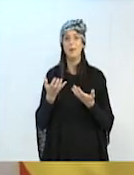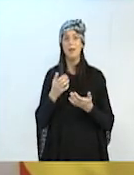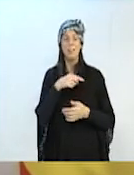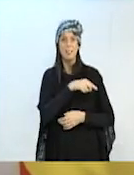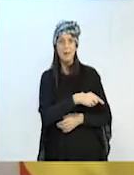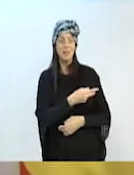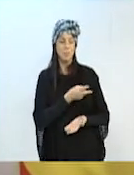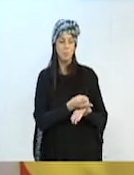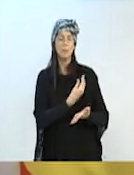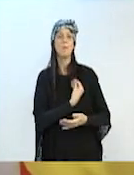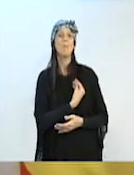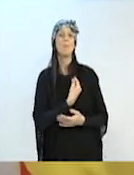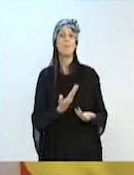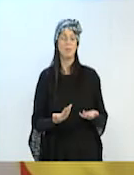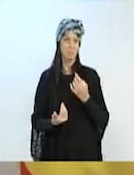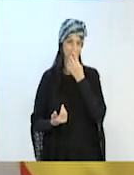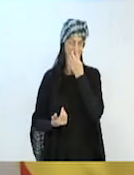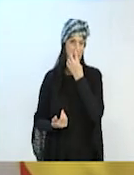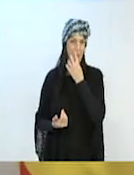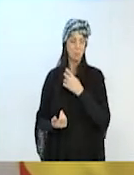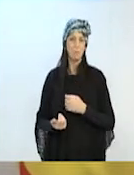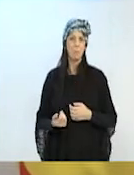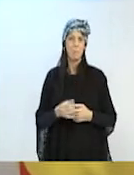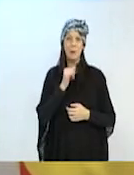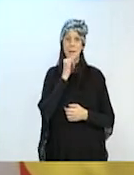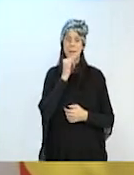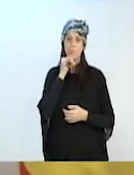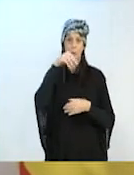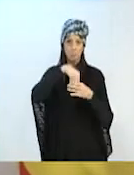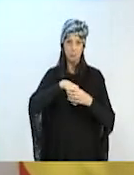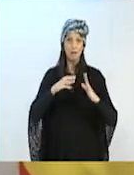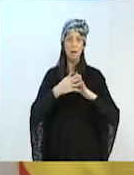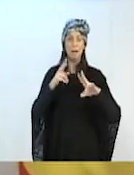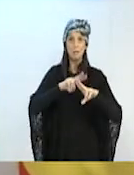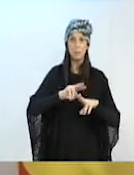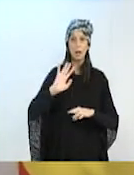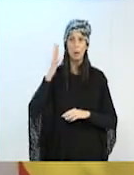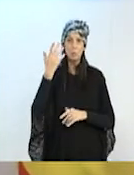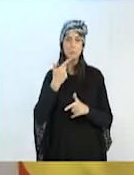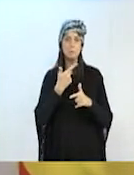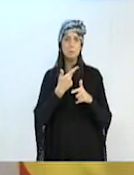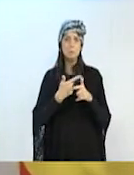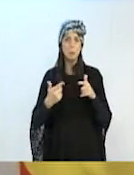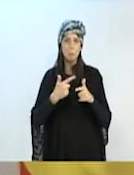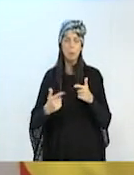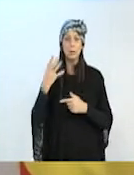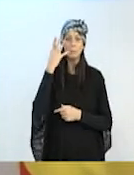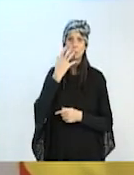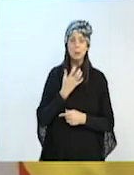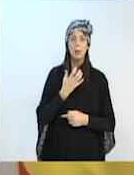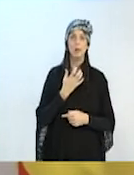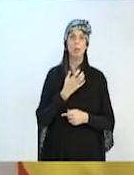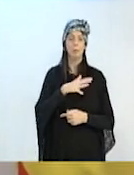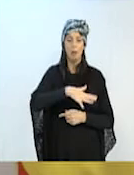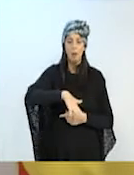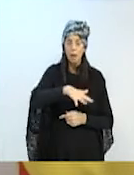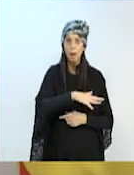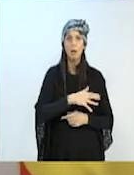isso. E não sujeitos ao que está acontecendo dentro do presídio em Blumenau. A situação está